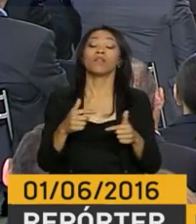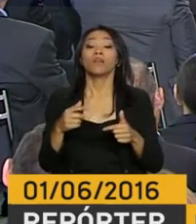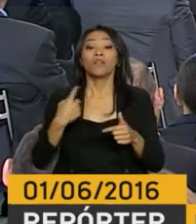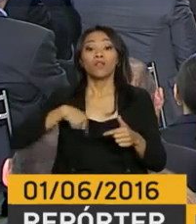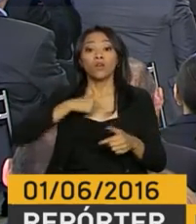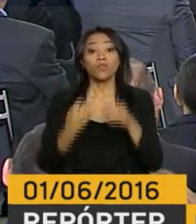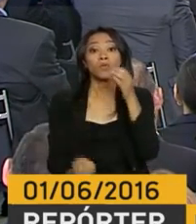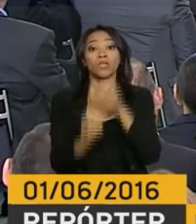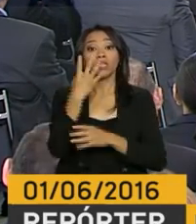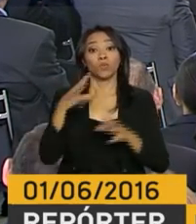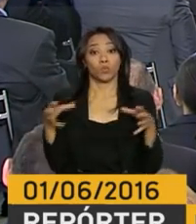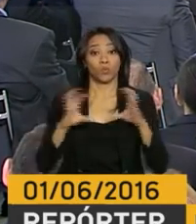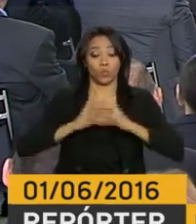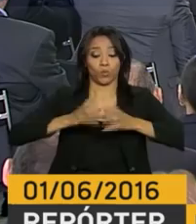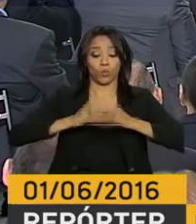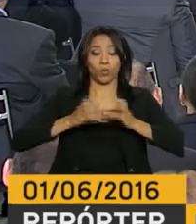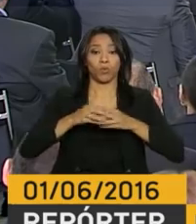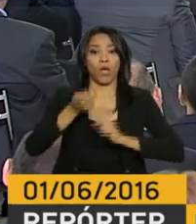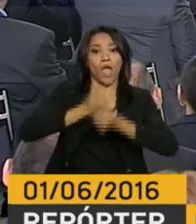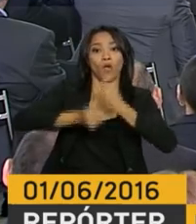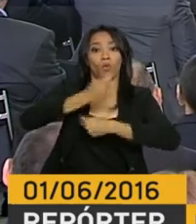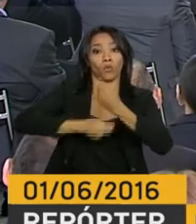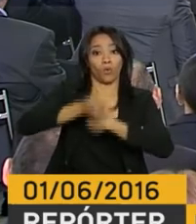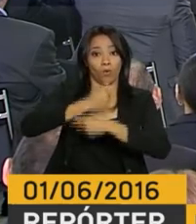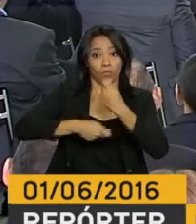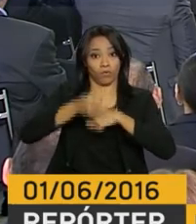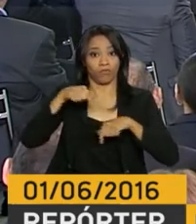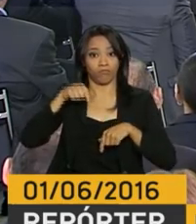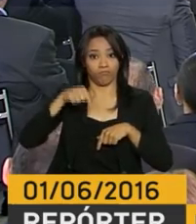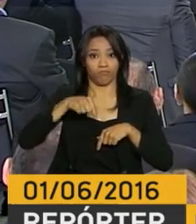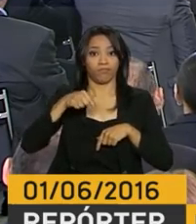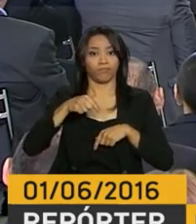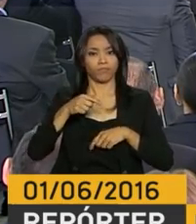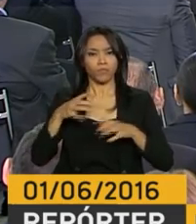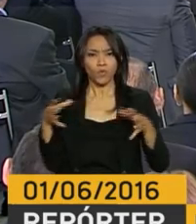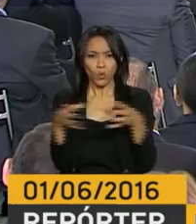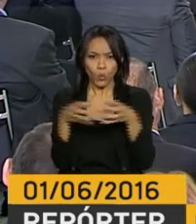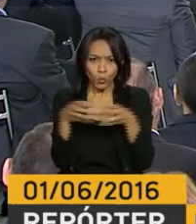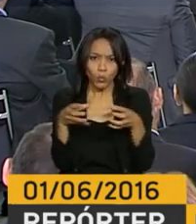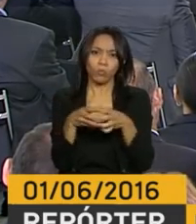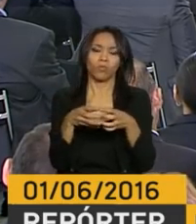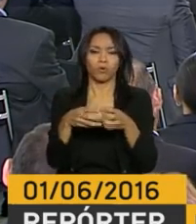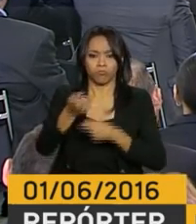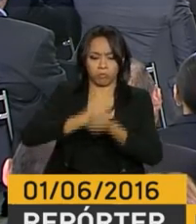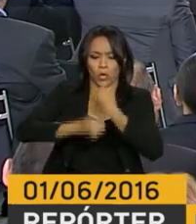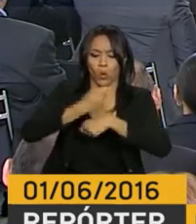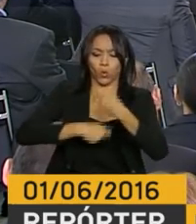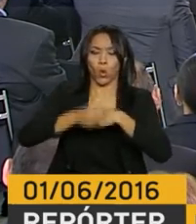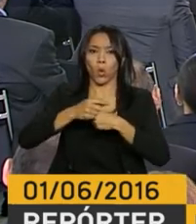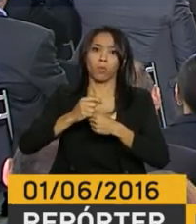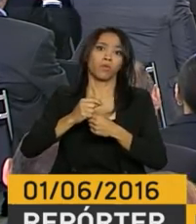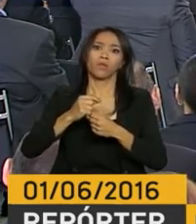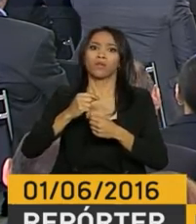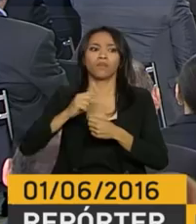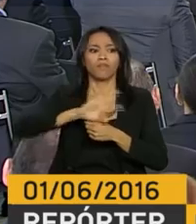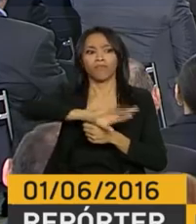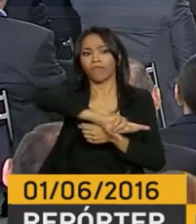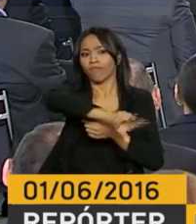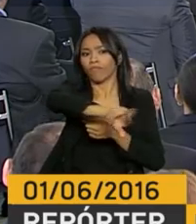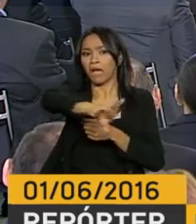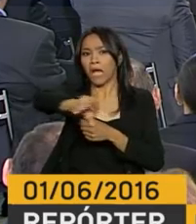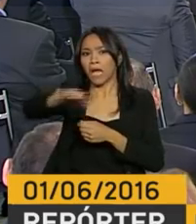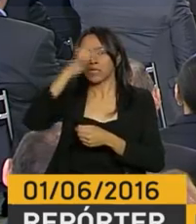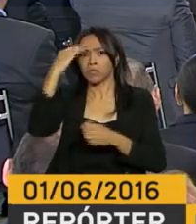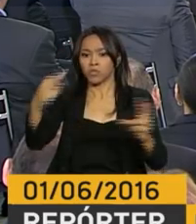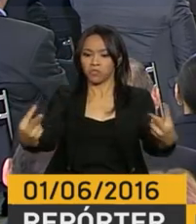equipe Econômica da melhor suposição uma equipe Econômica que é aplaudida em todos os setores eh da